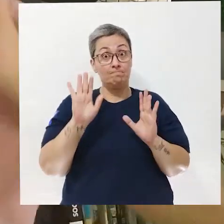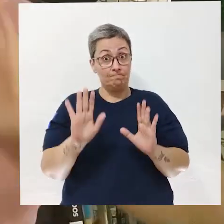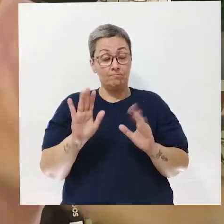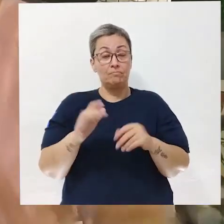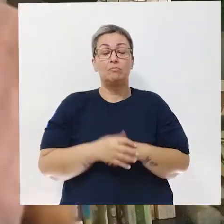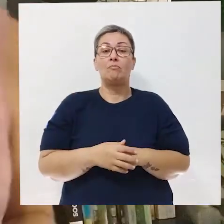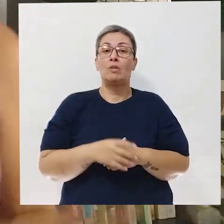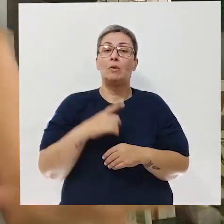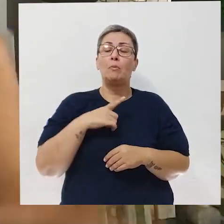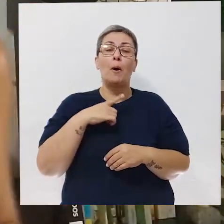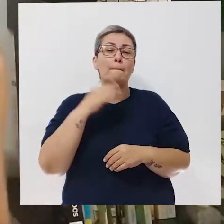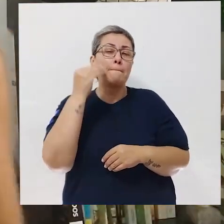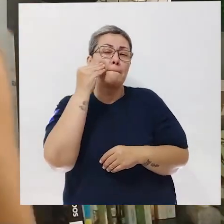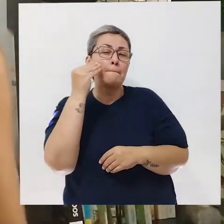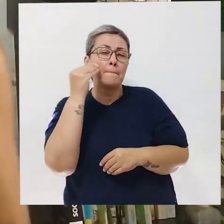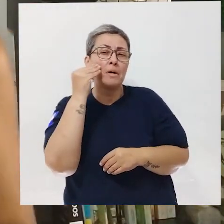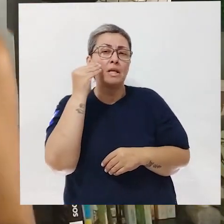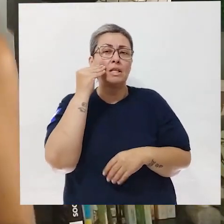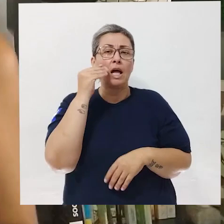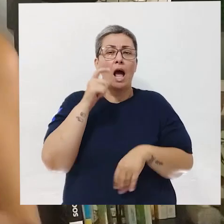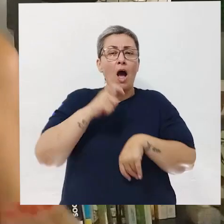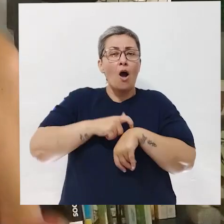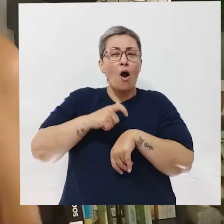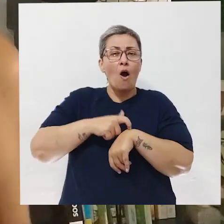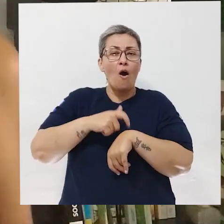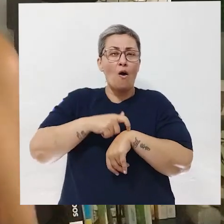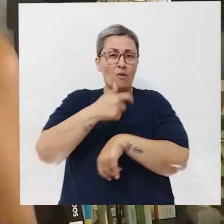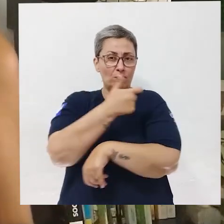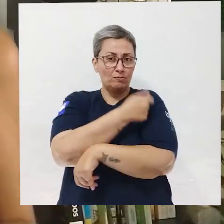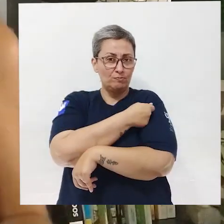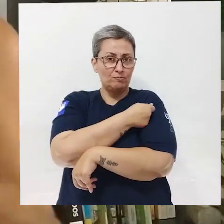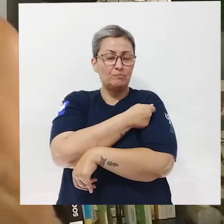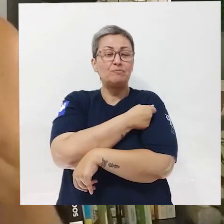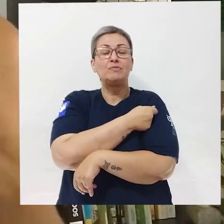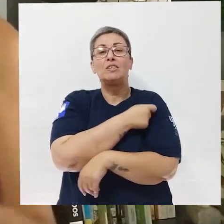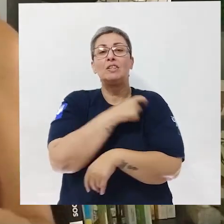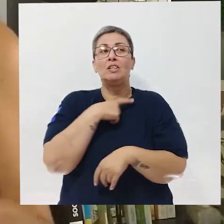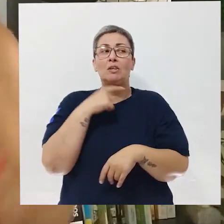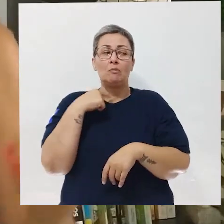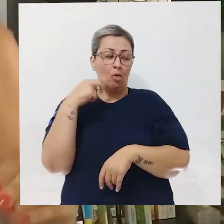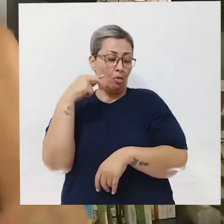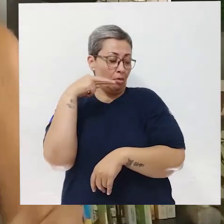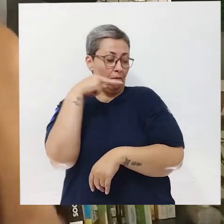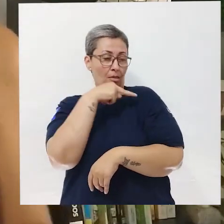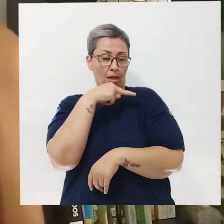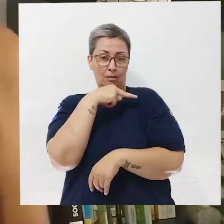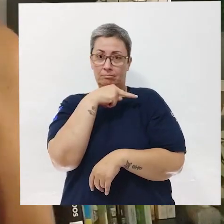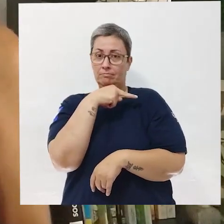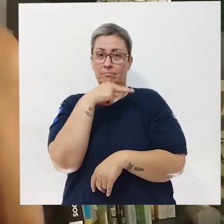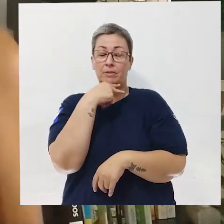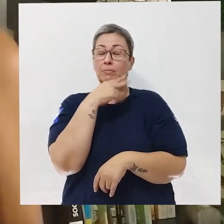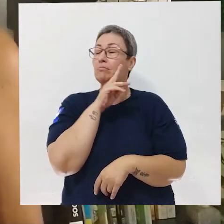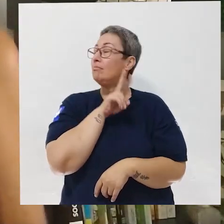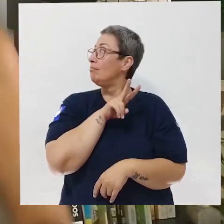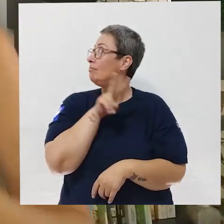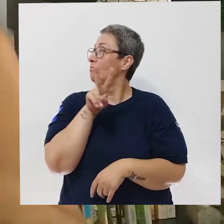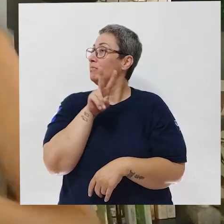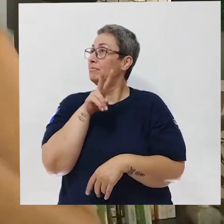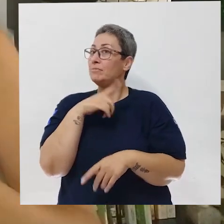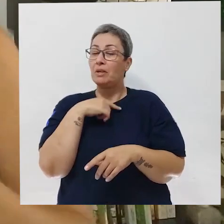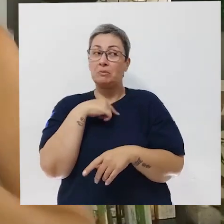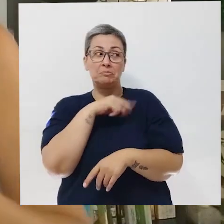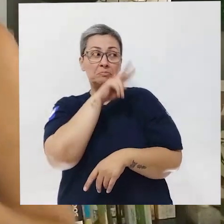lá, vamos tentar na hora da aplicação da vacina, não ficar olhando para o profissional que vai aplicar e nem